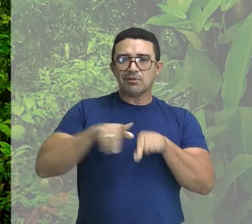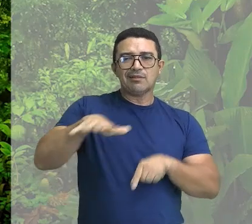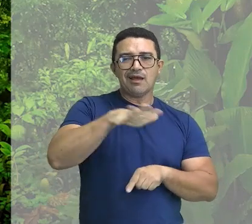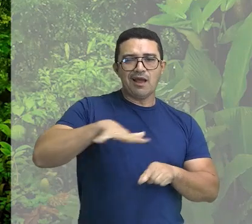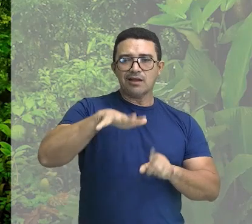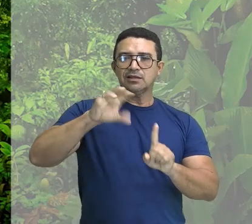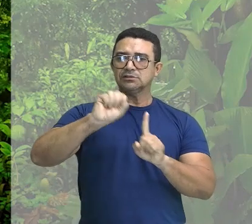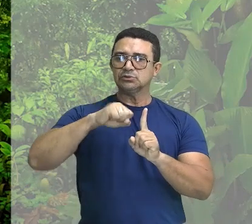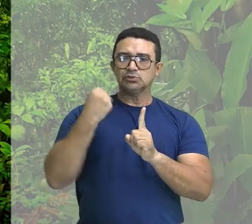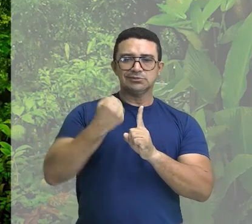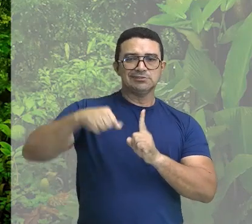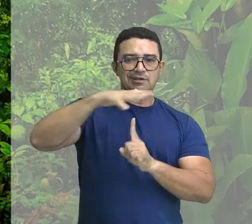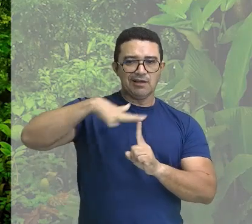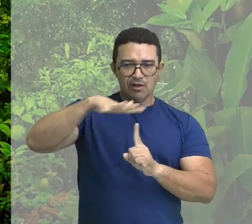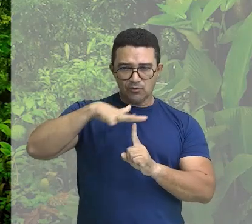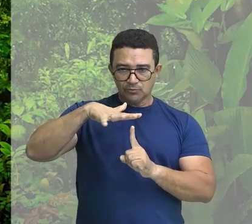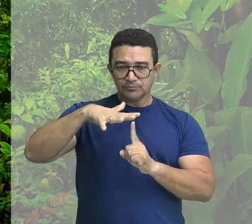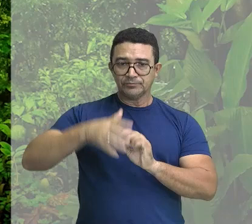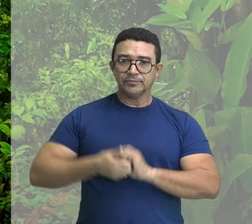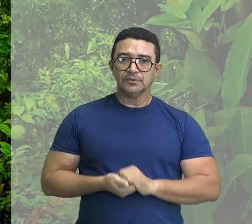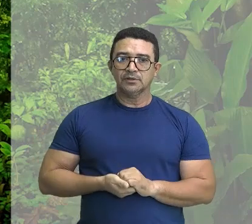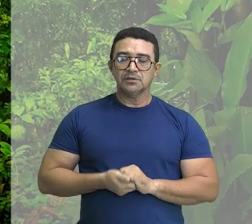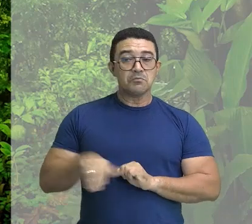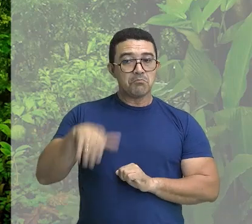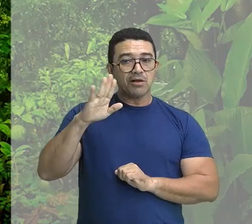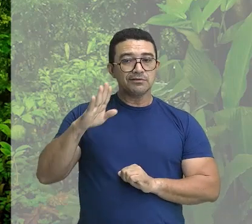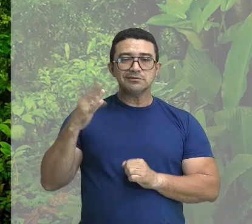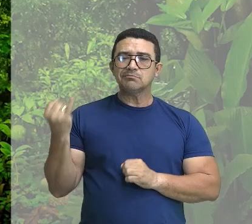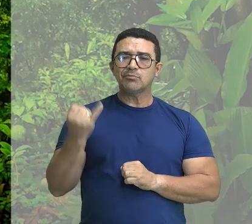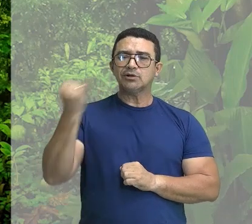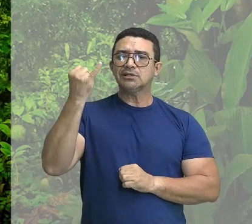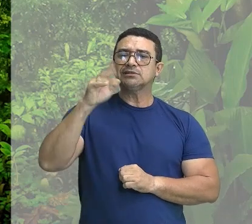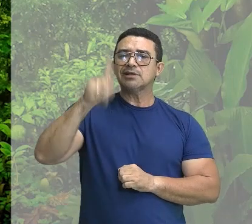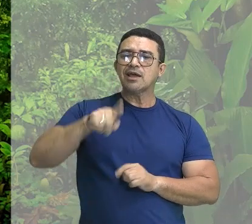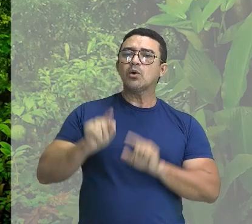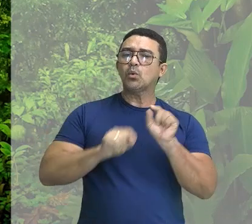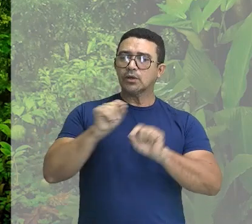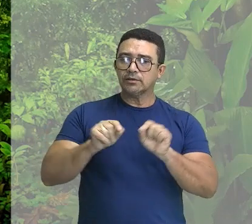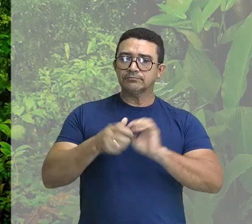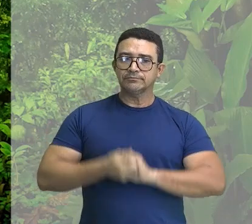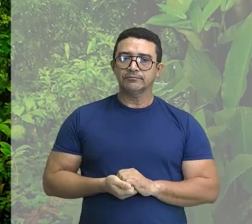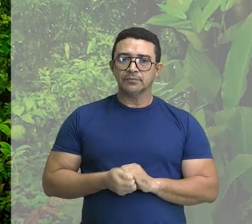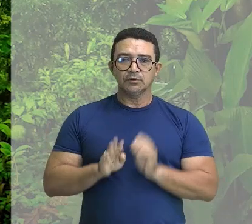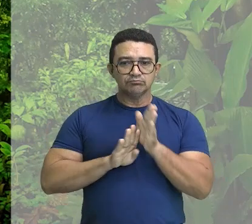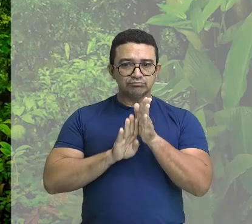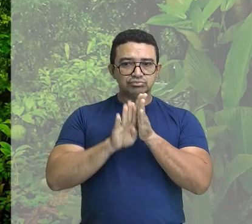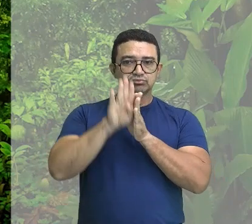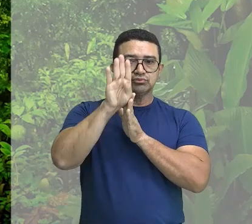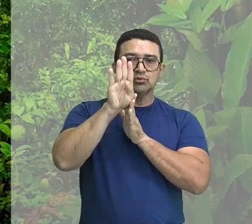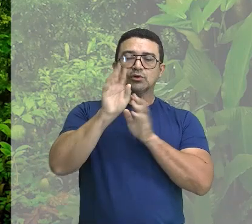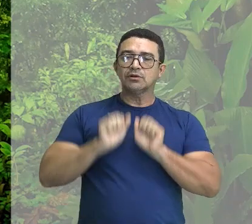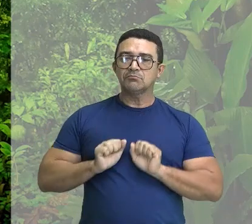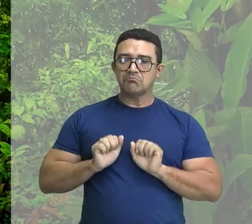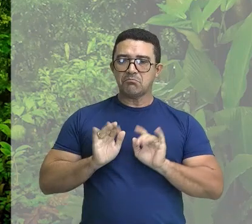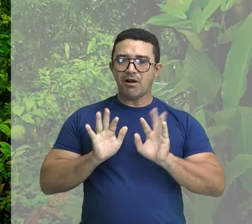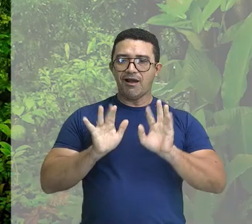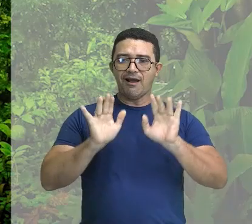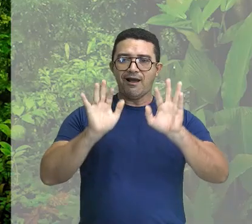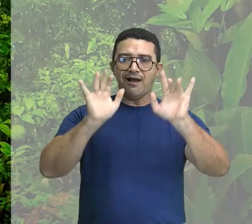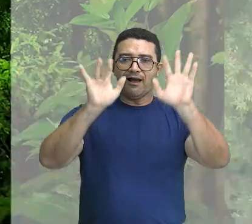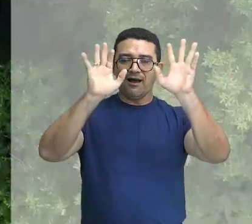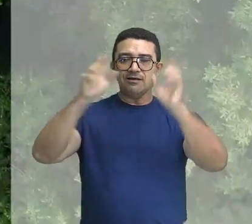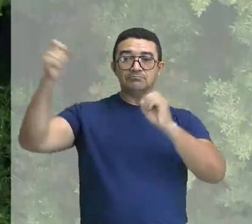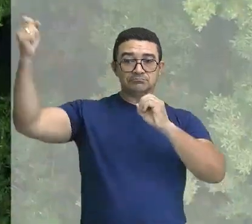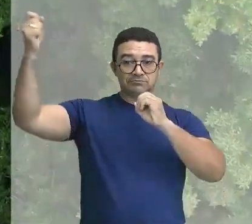social daquele ambiente e o mais importante de todos eles, que é o aumento das emissões dos gases do efeito